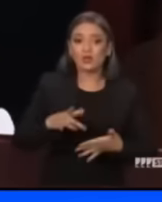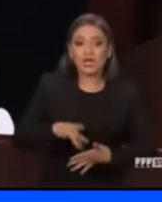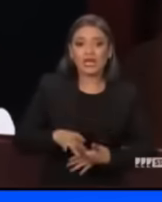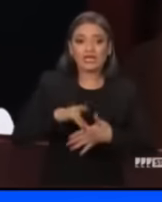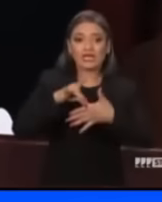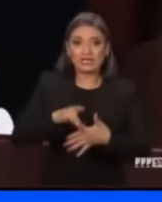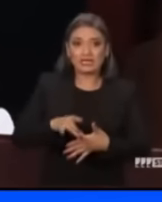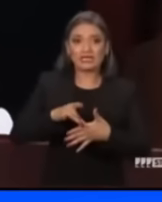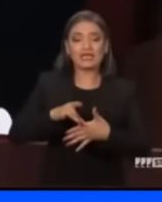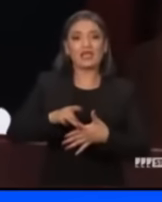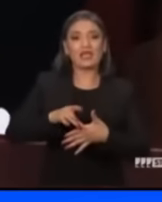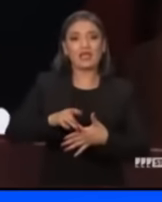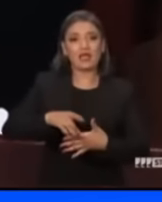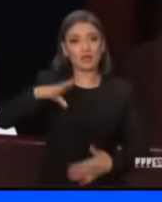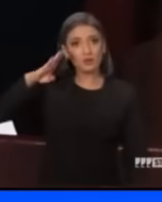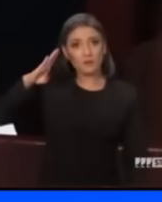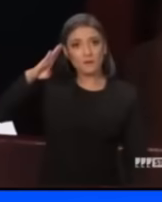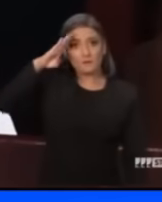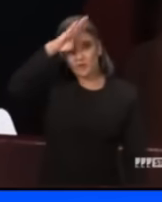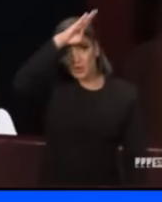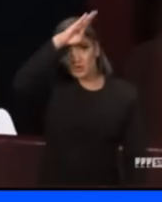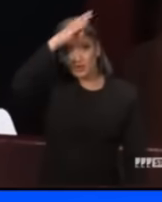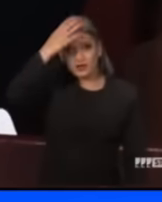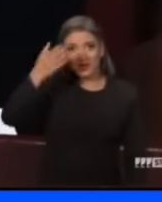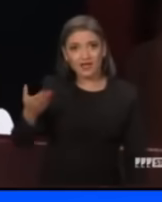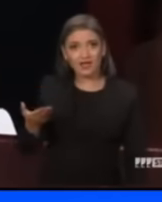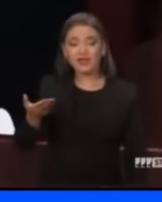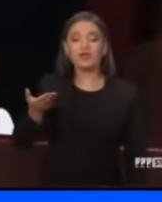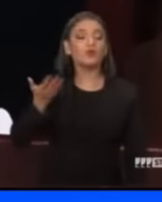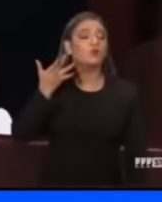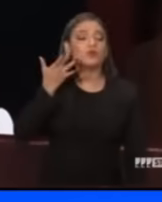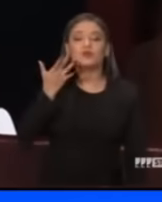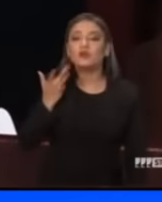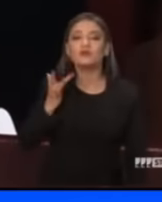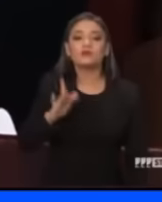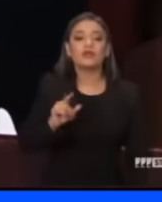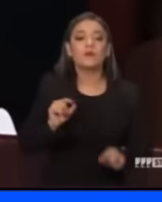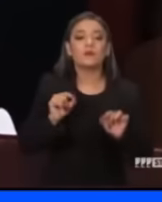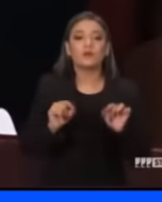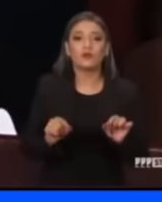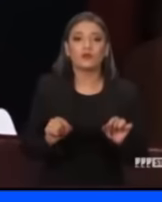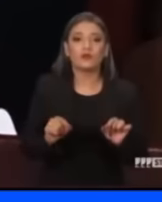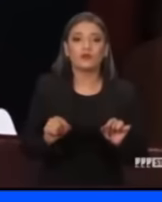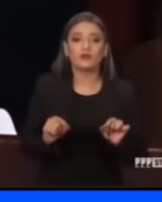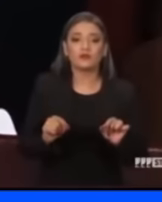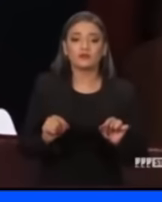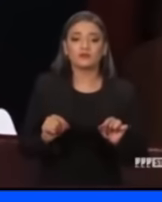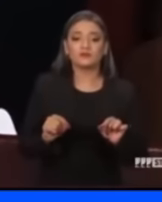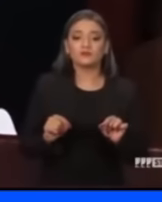Jair Bolsonaro não sabe que é um princípio